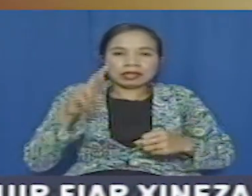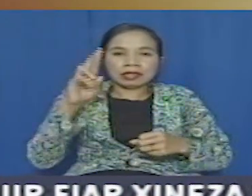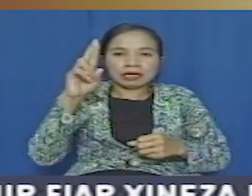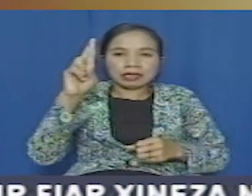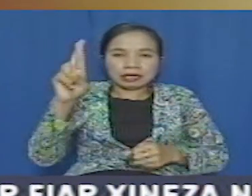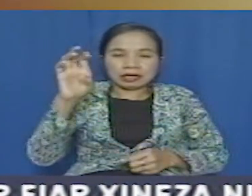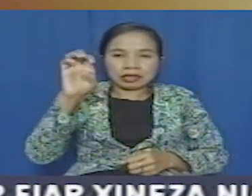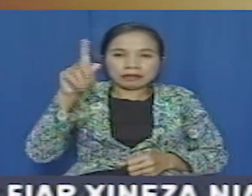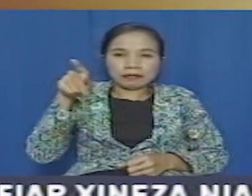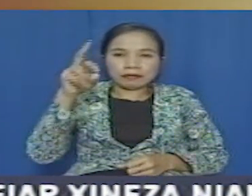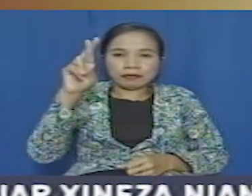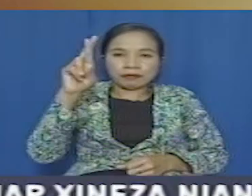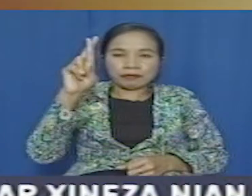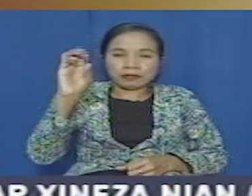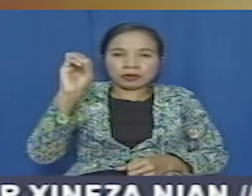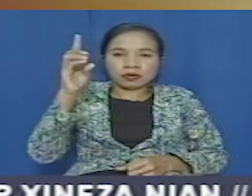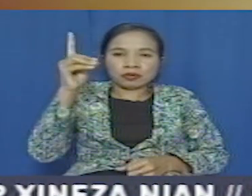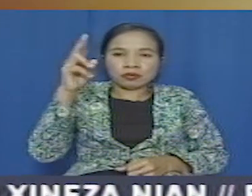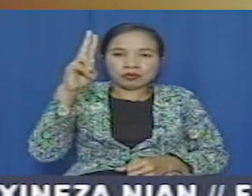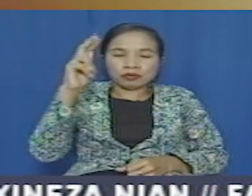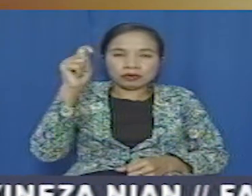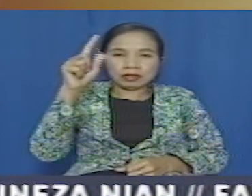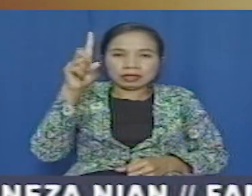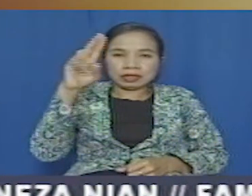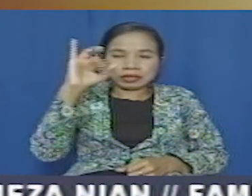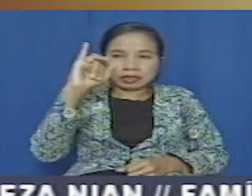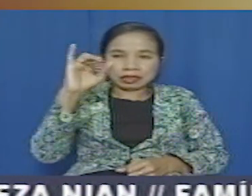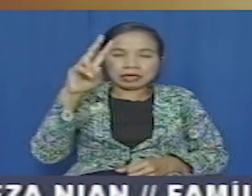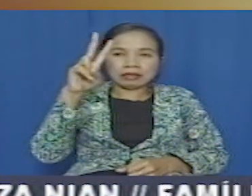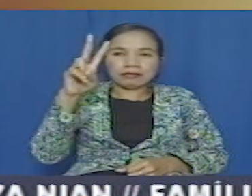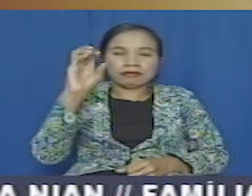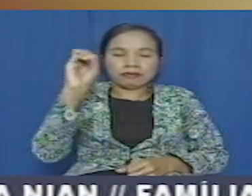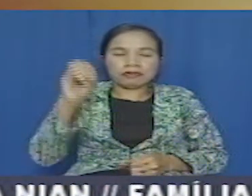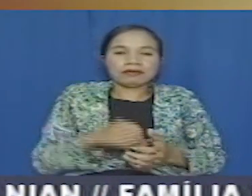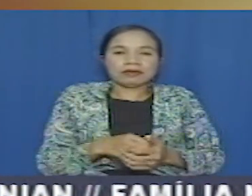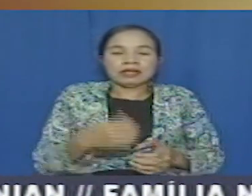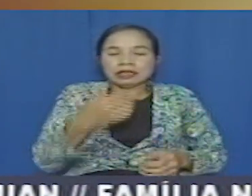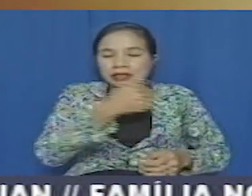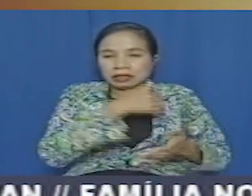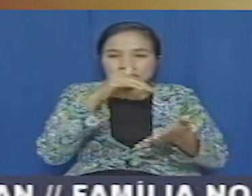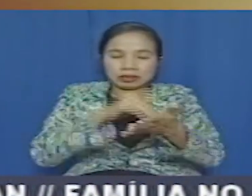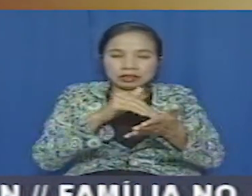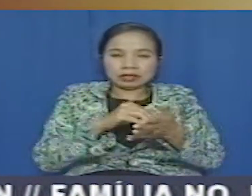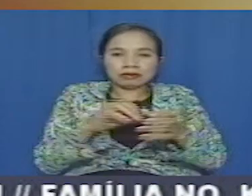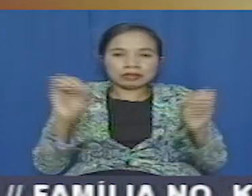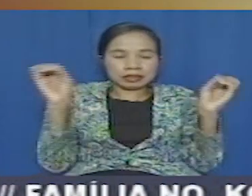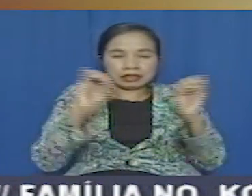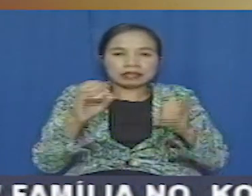também dúvidas, né, doutor Mário da Graça Noronha Teten, se dá o que é estudo e da ou da tudo cata cima vacina lá ia